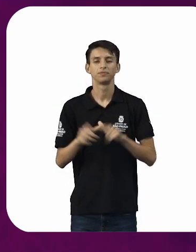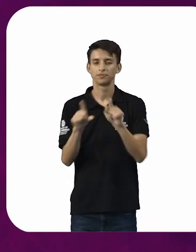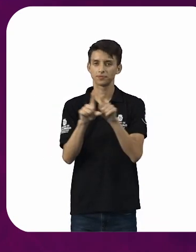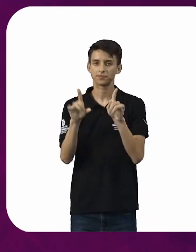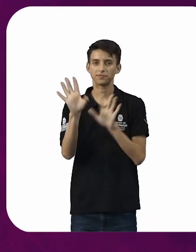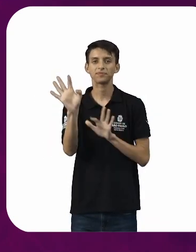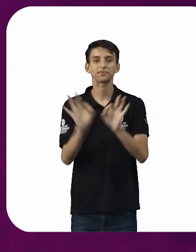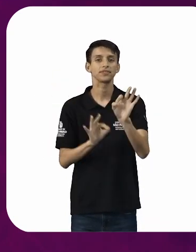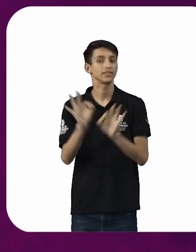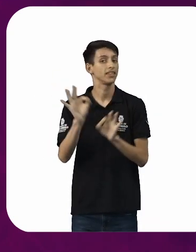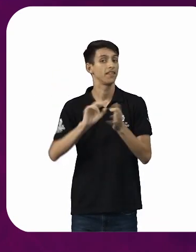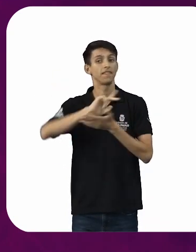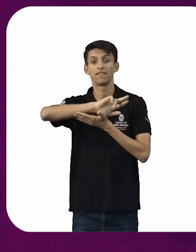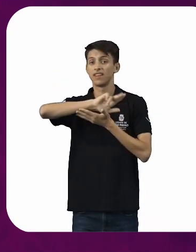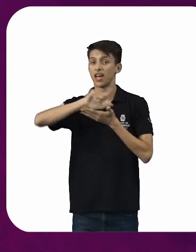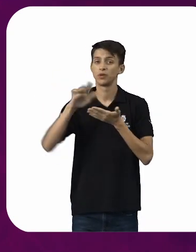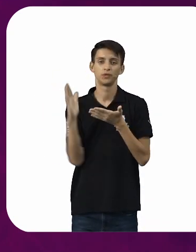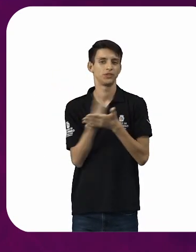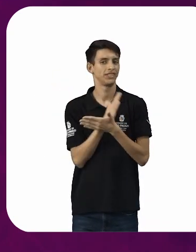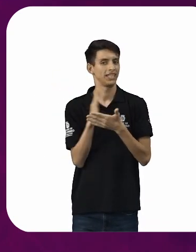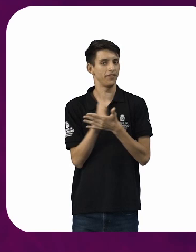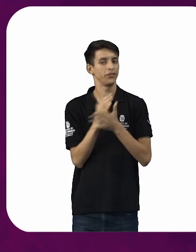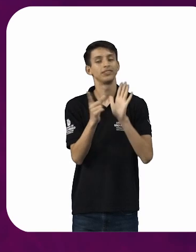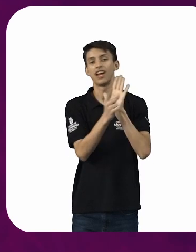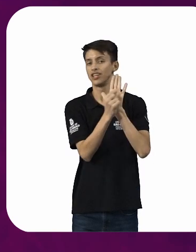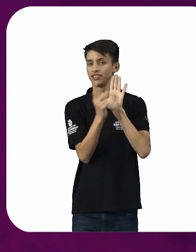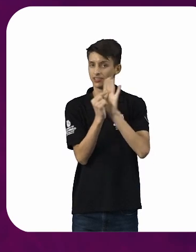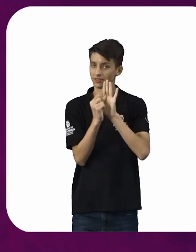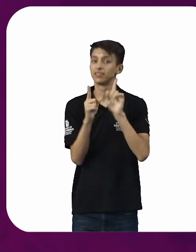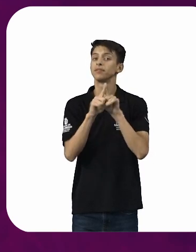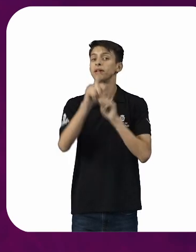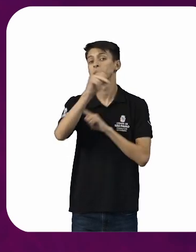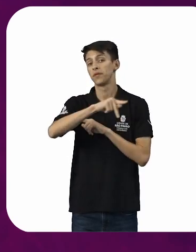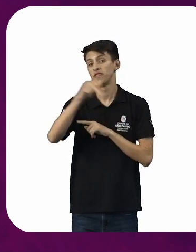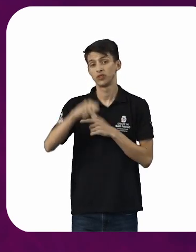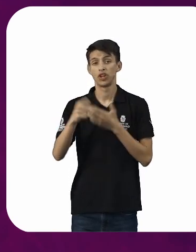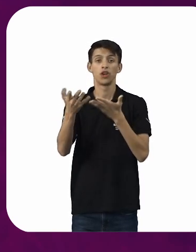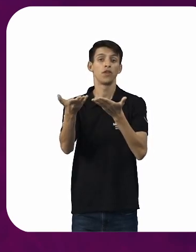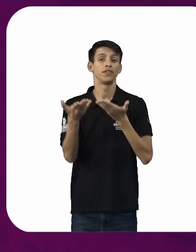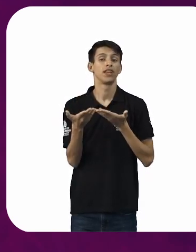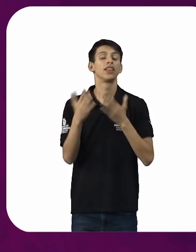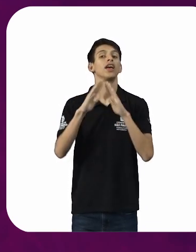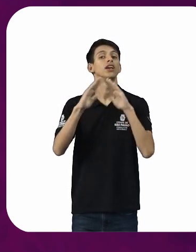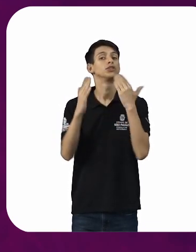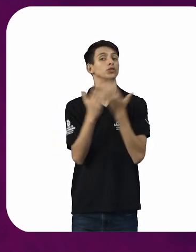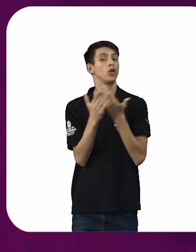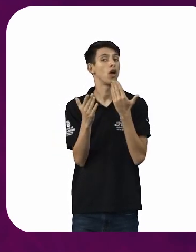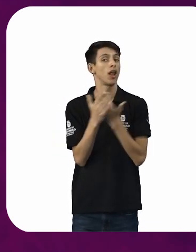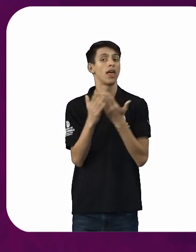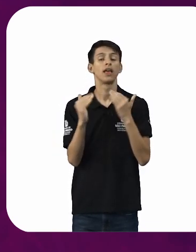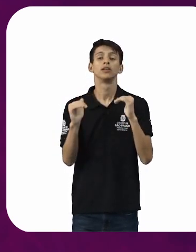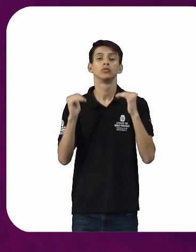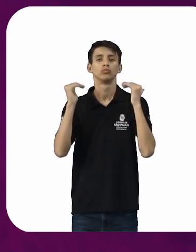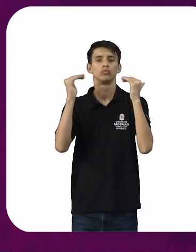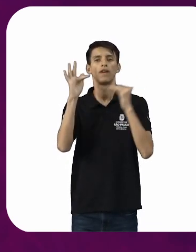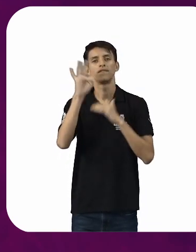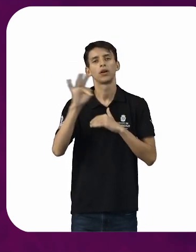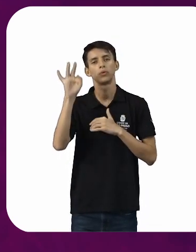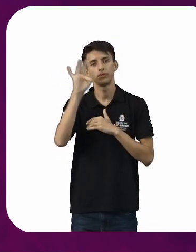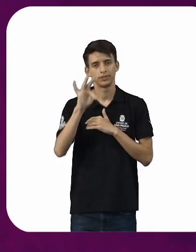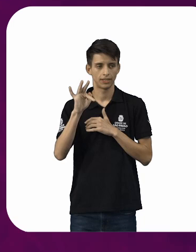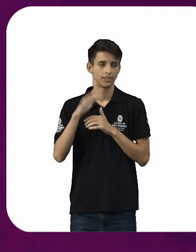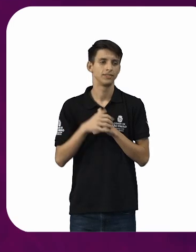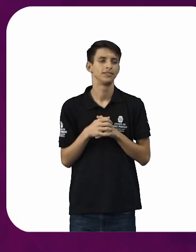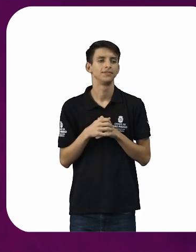organizadora e coautora de vários livros e artigos, além de professora convidada da Escola Superior de Advocacia e da Faculdade